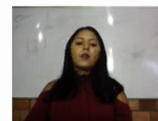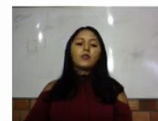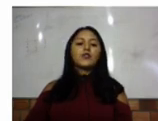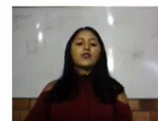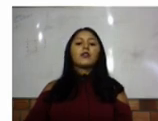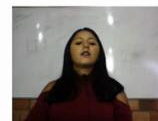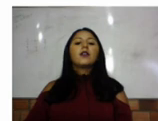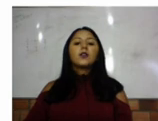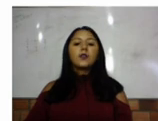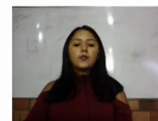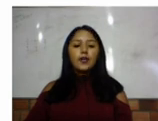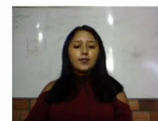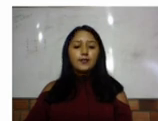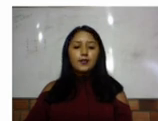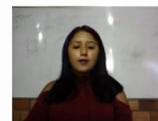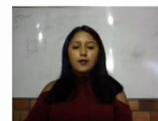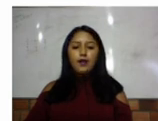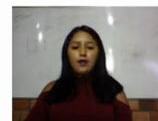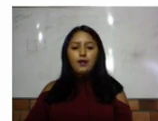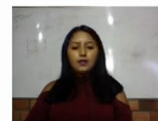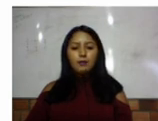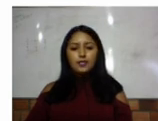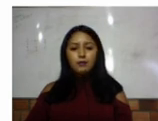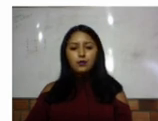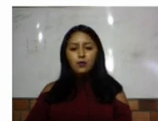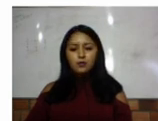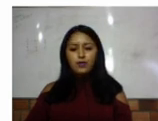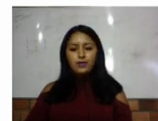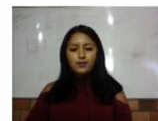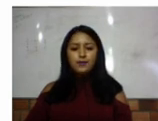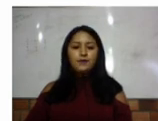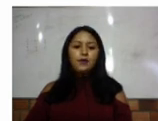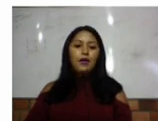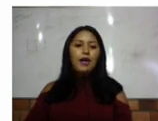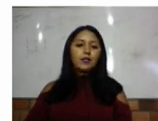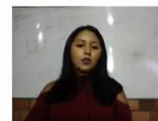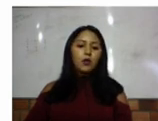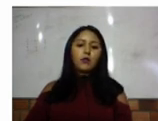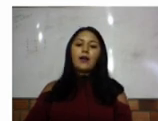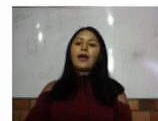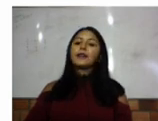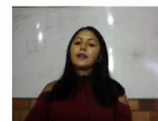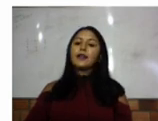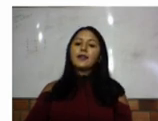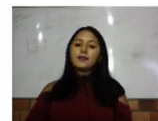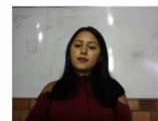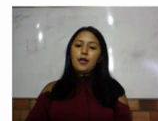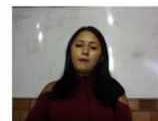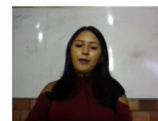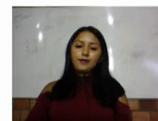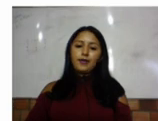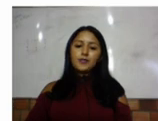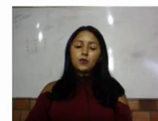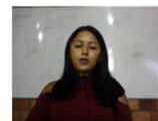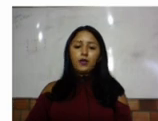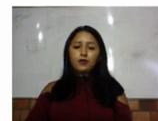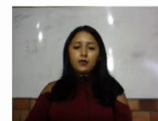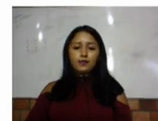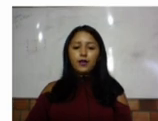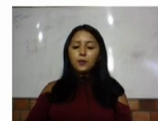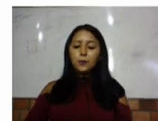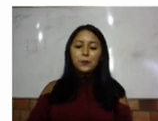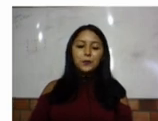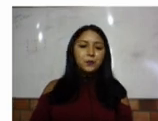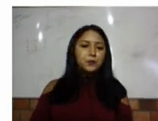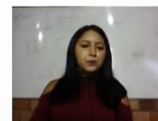regra conde condessa na mesma coisa nessa actor actriz apenas